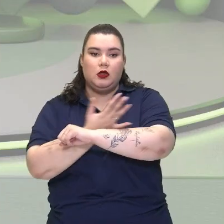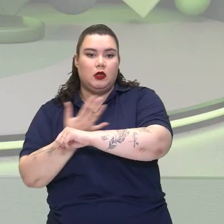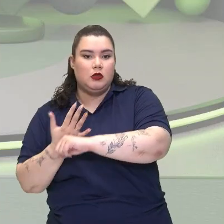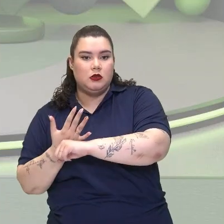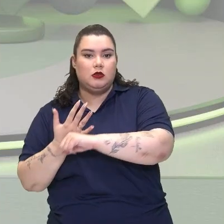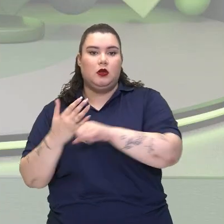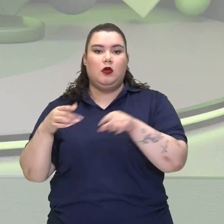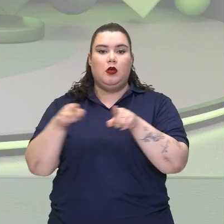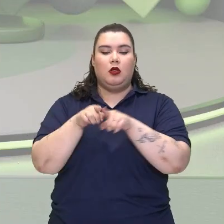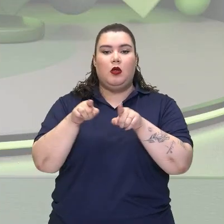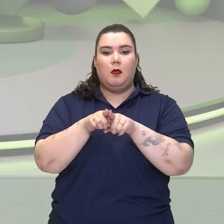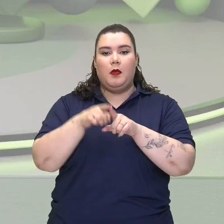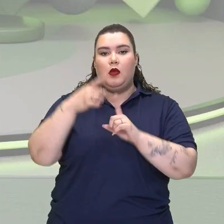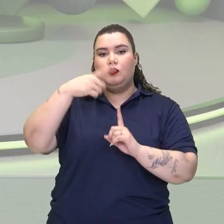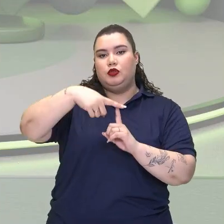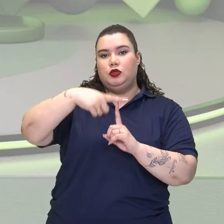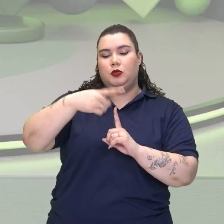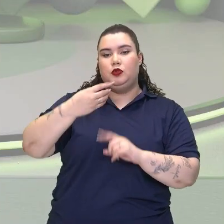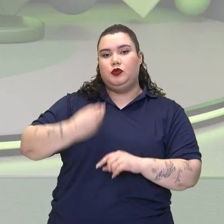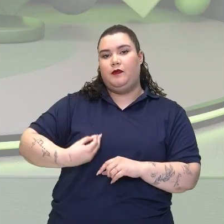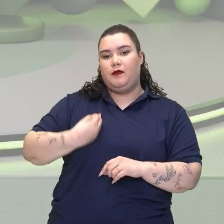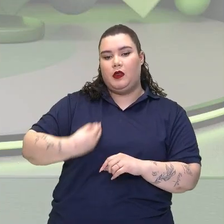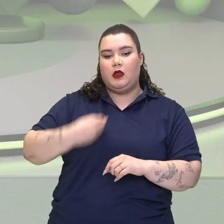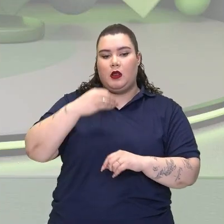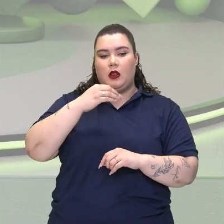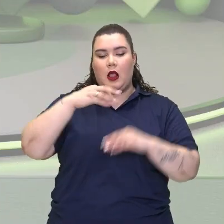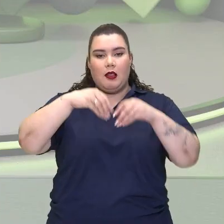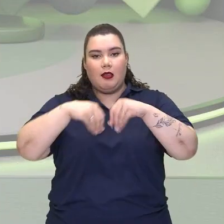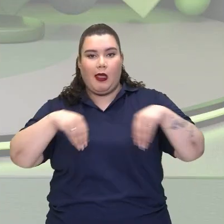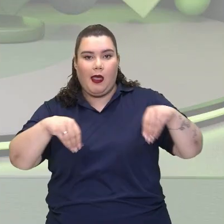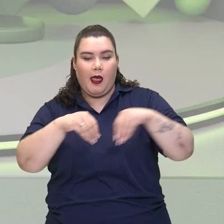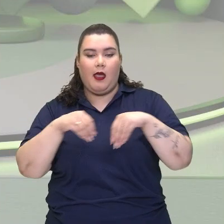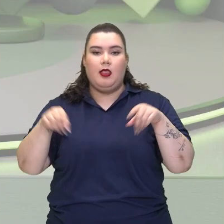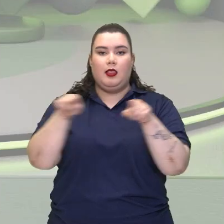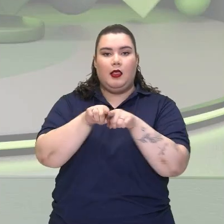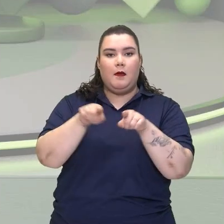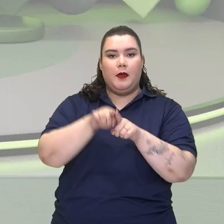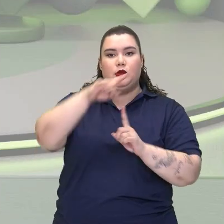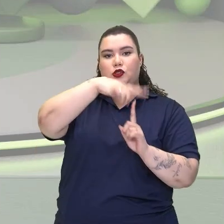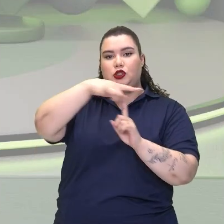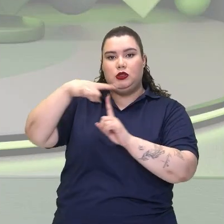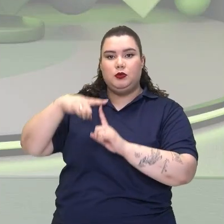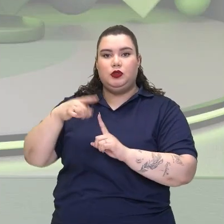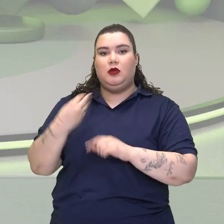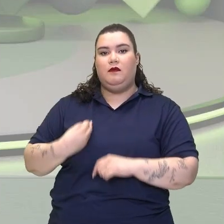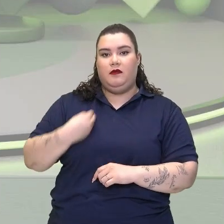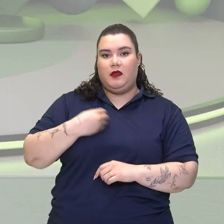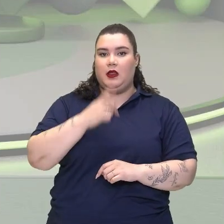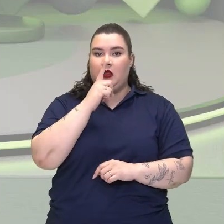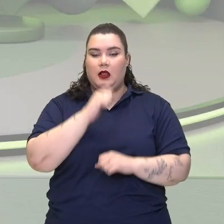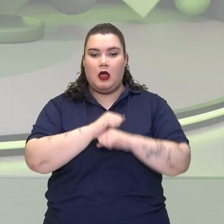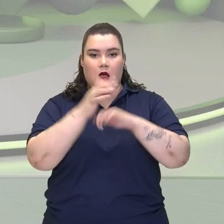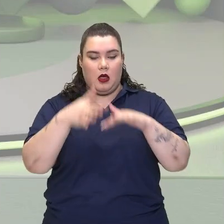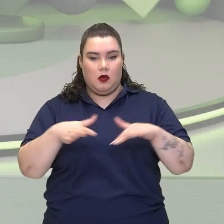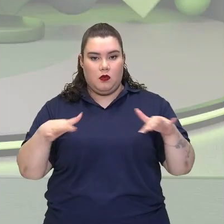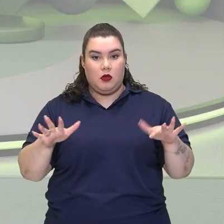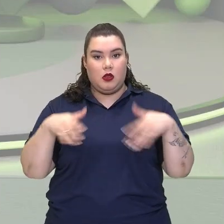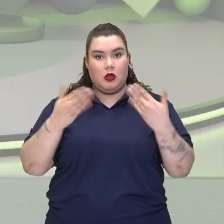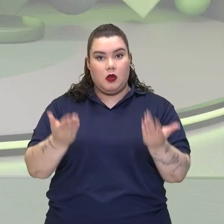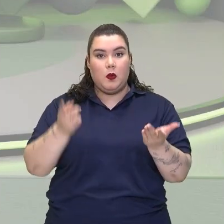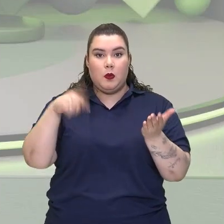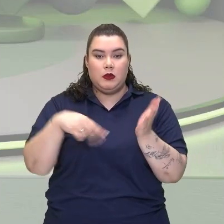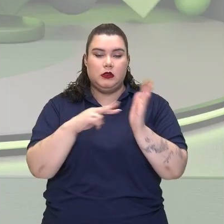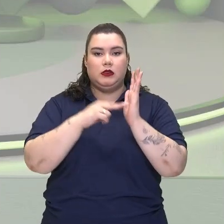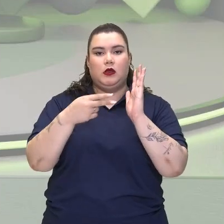vivem no ambiente terrestre ou no ambiente aquático. Então, as relações ecológicas é exatamente isso.